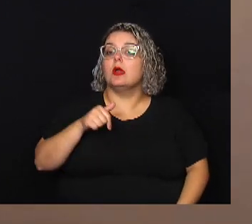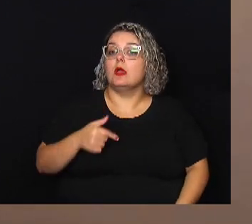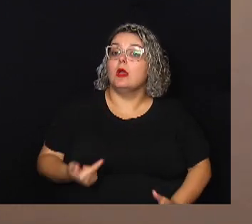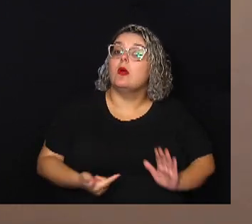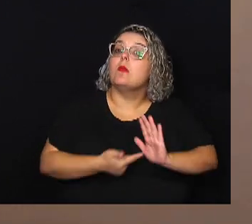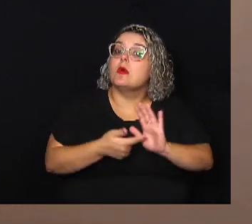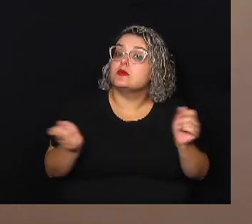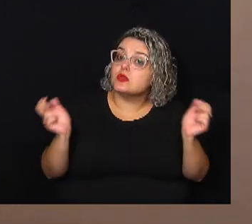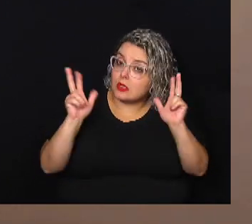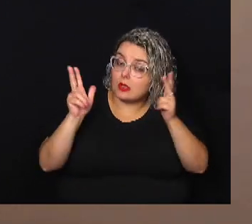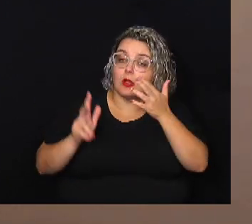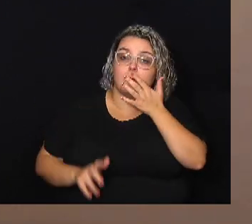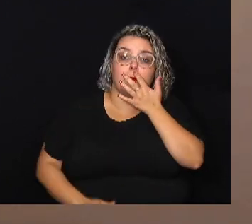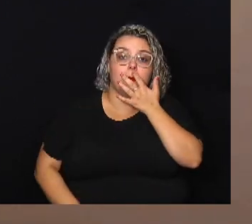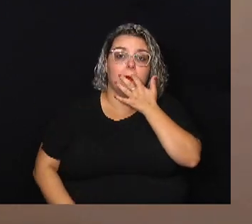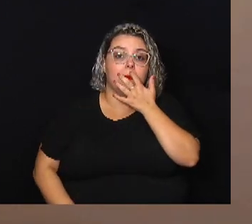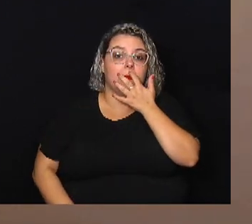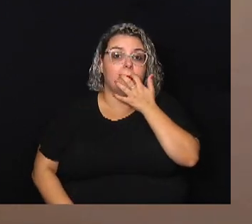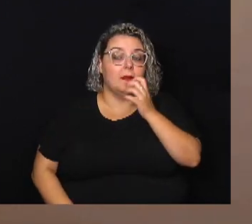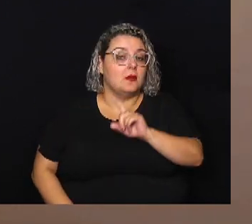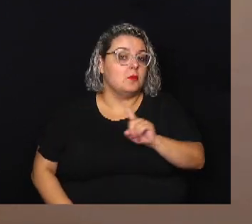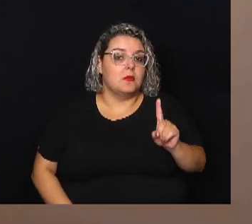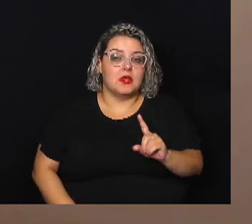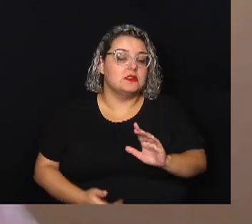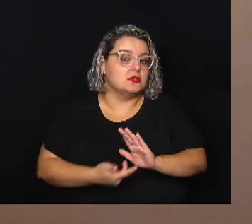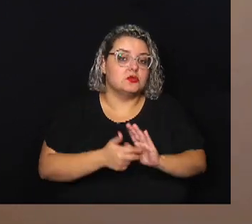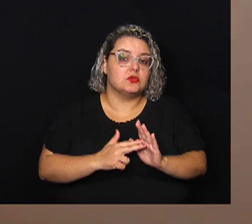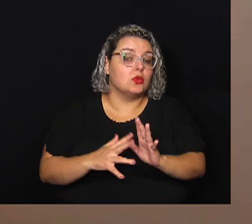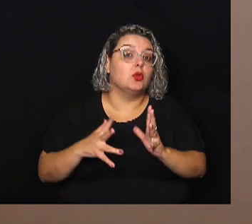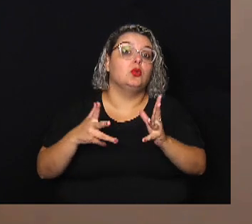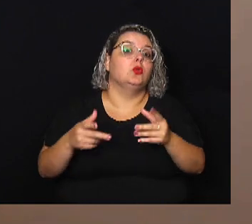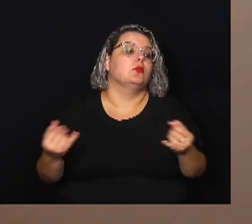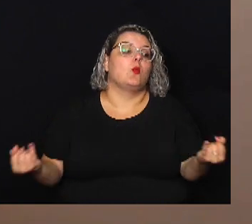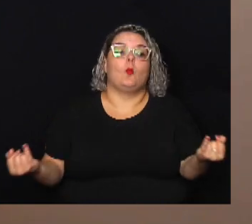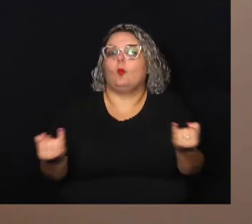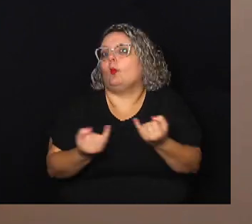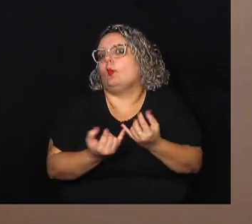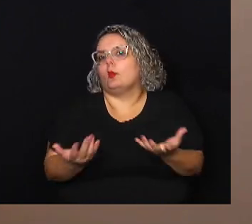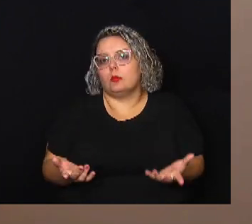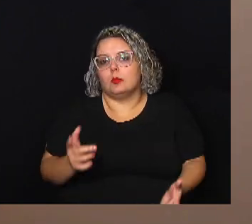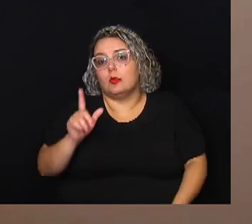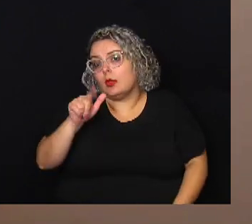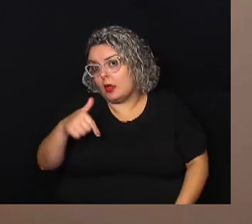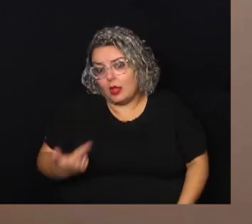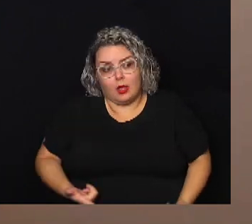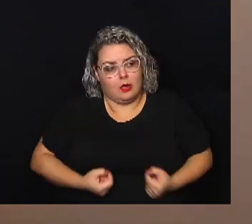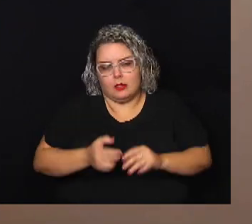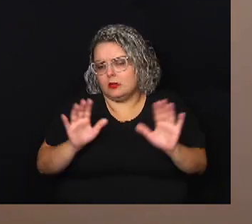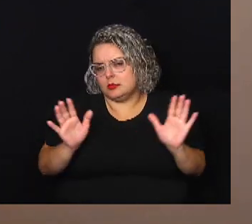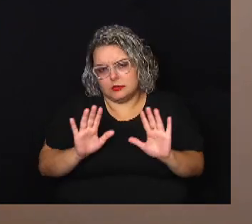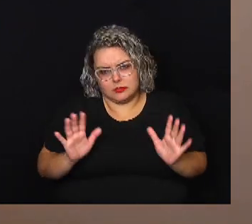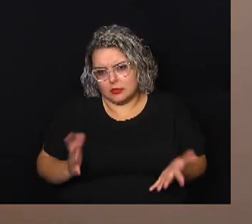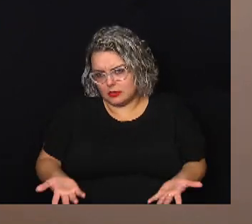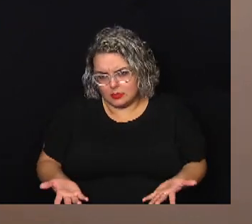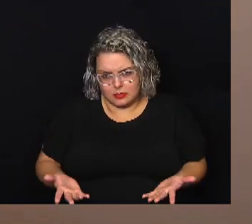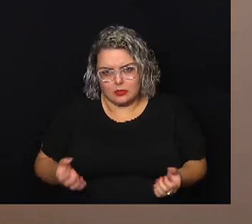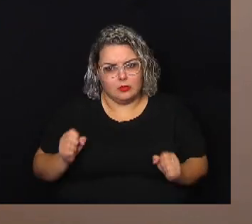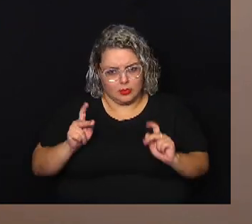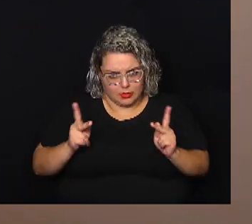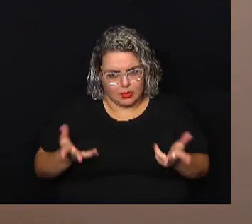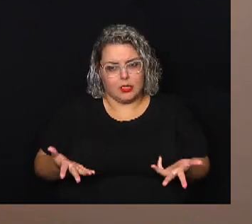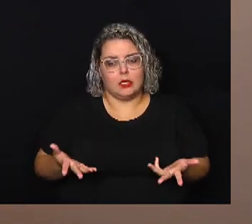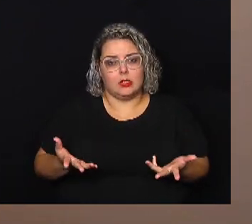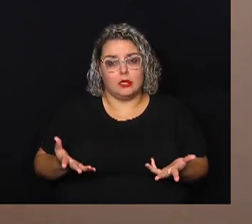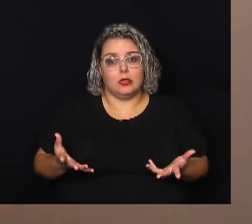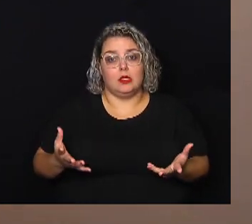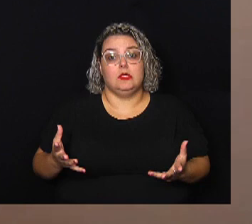alarme, mas não necessariamente todo mundo que tem esse emagrecimento, esse paciente tem câncer, ok? Isso é um